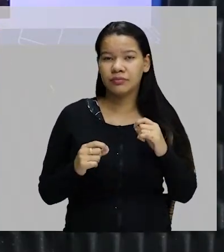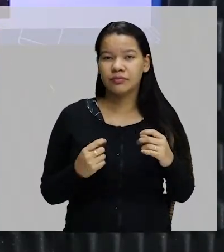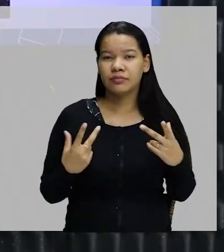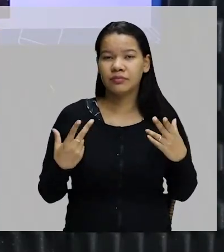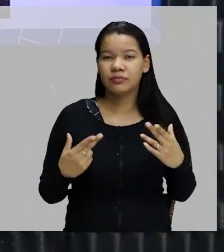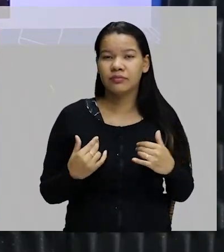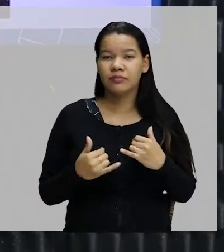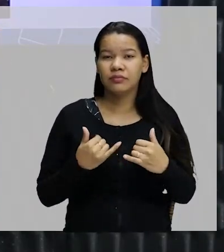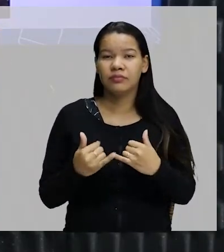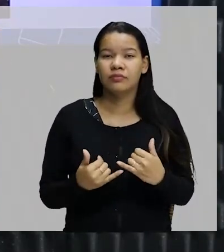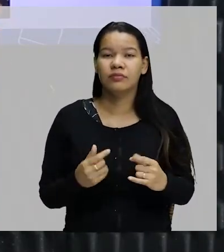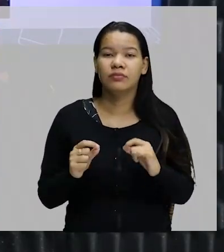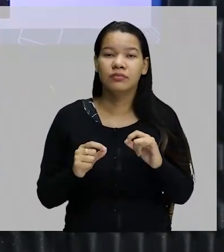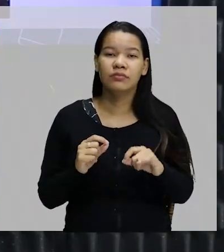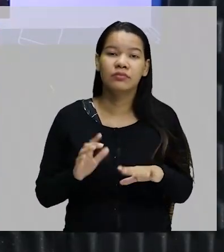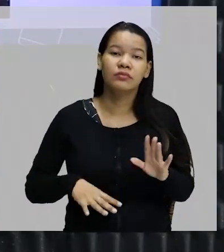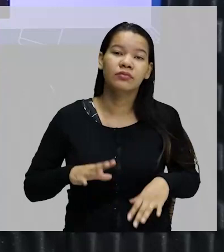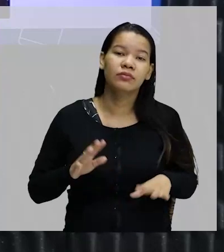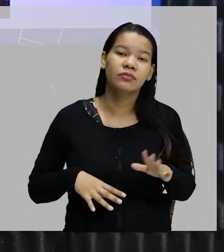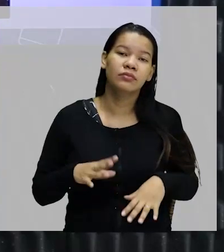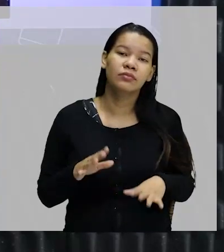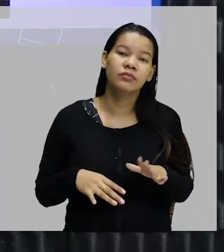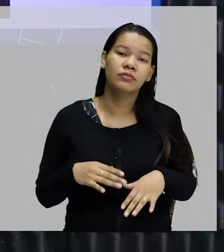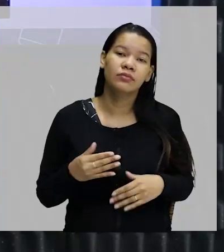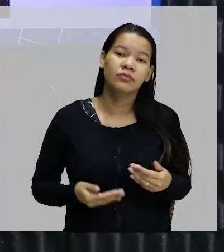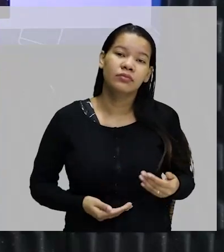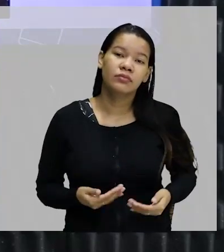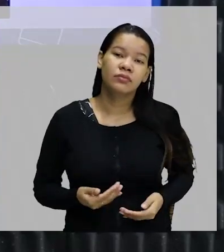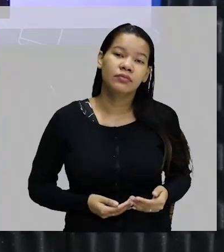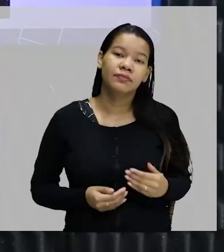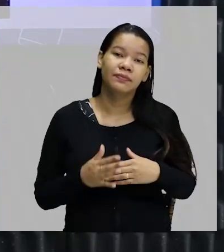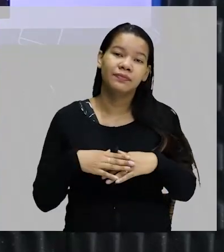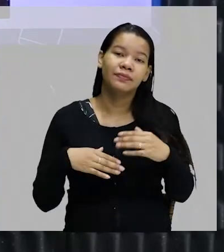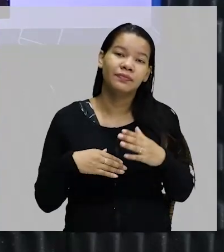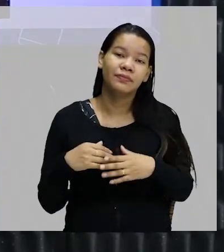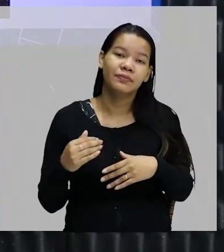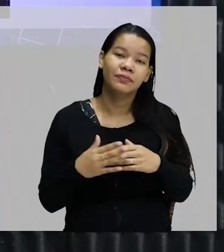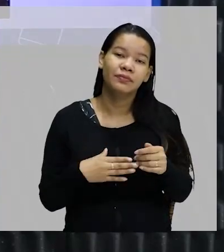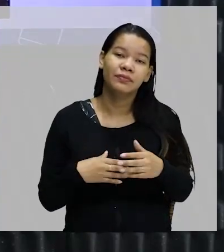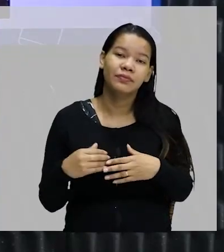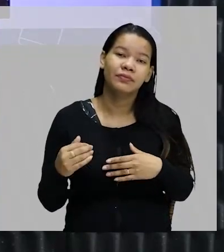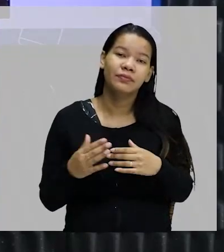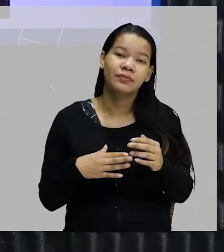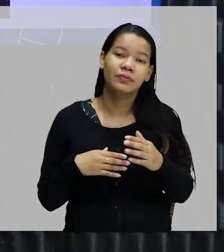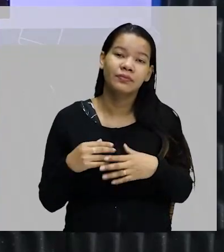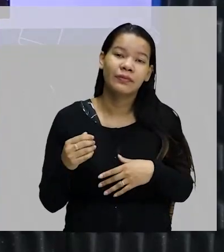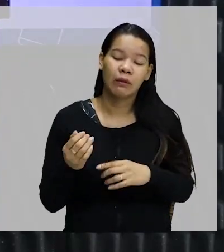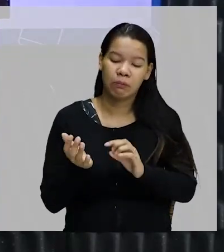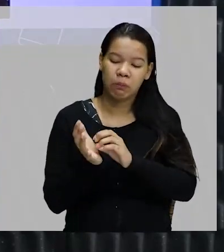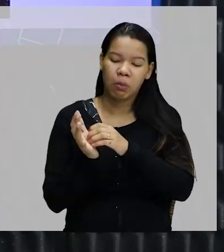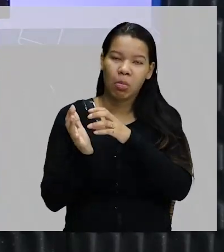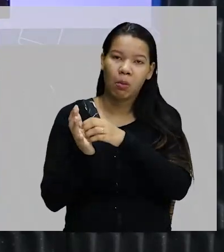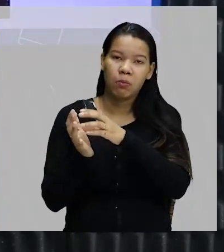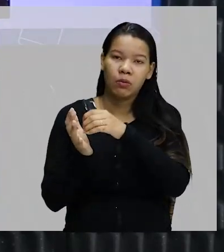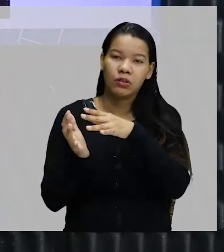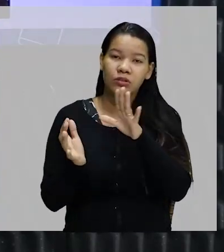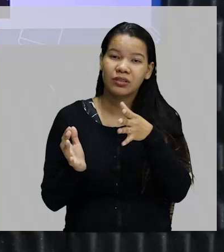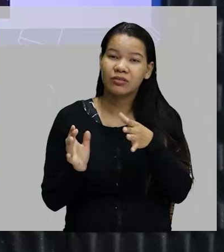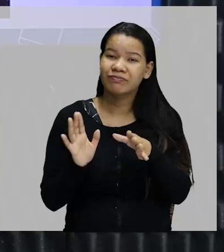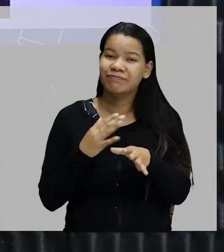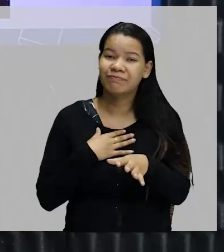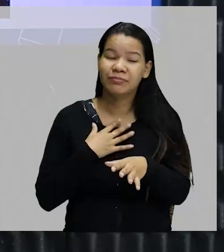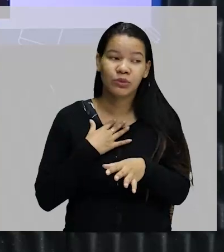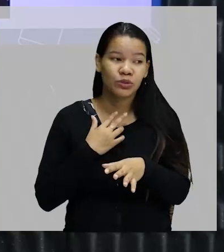quem batiam os instrumentos eram os escravos, as suas mãos calejadas já não deixavam com que eles